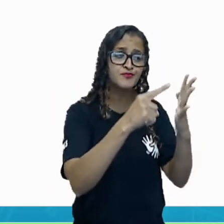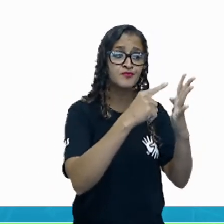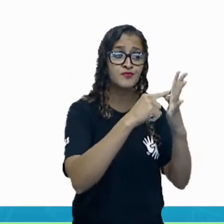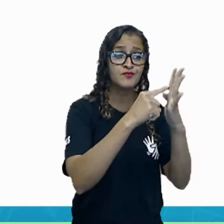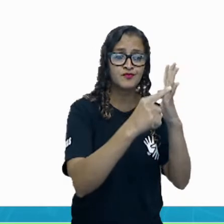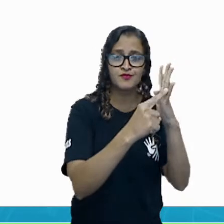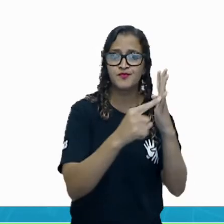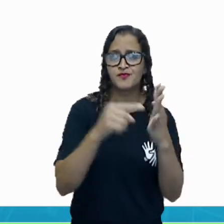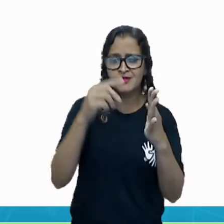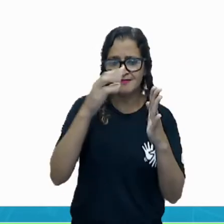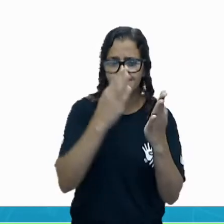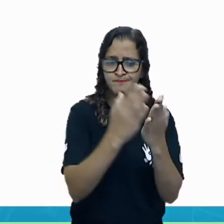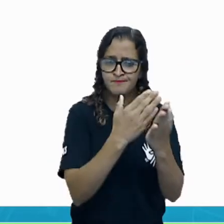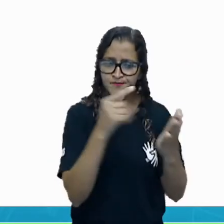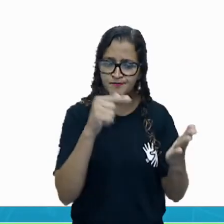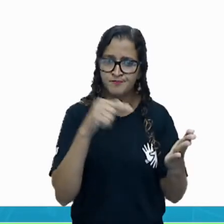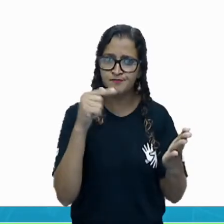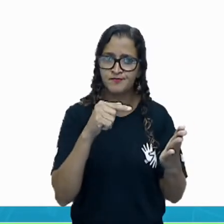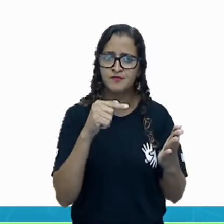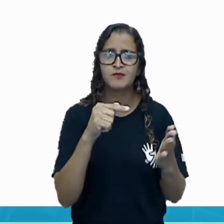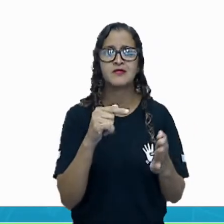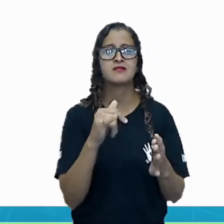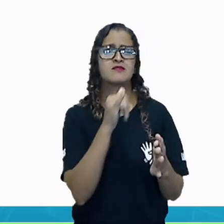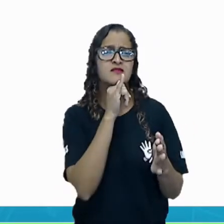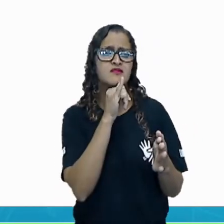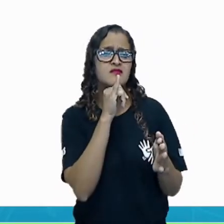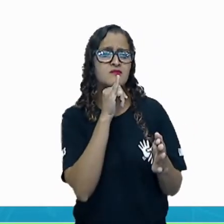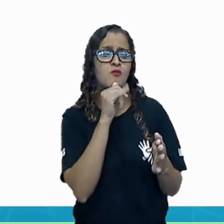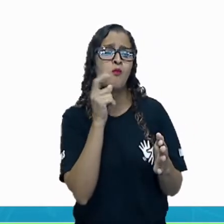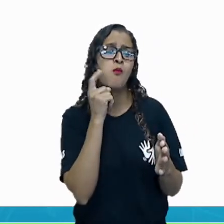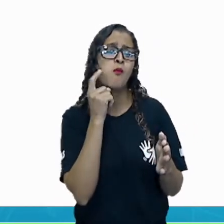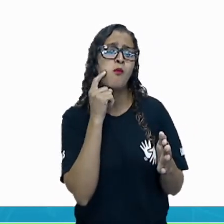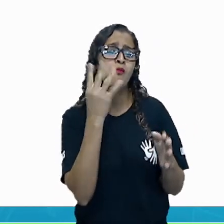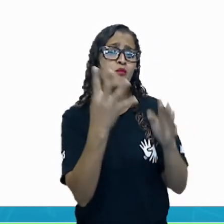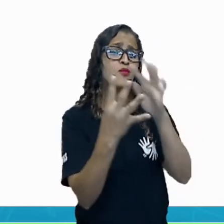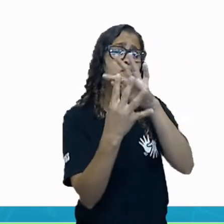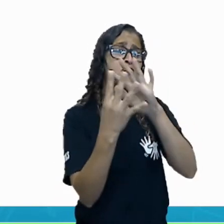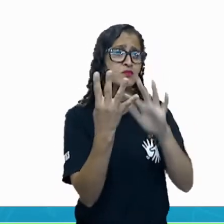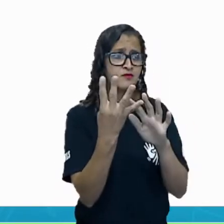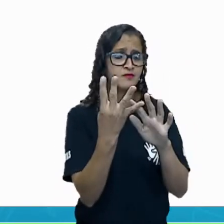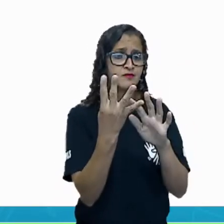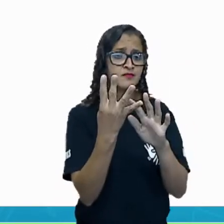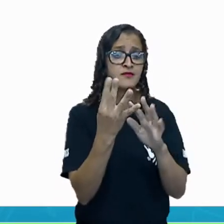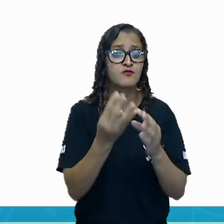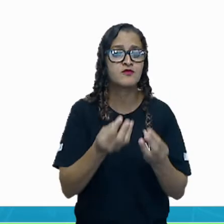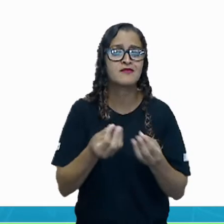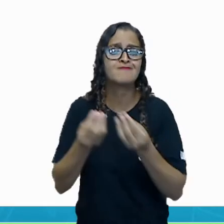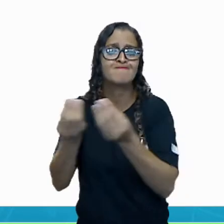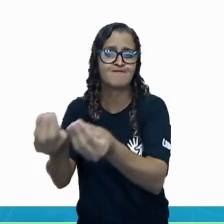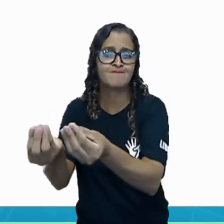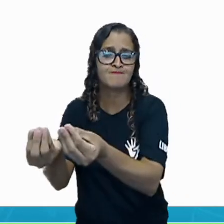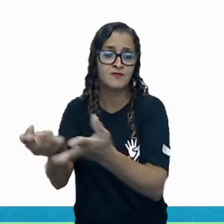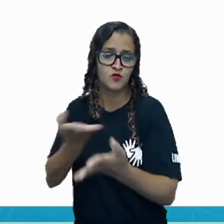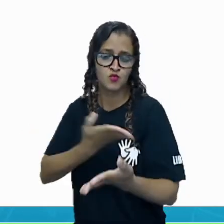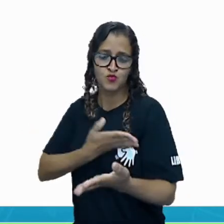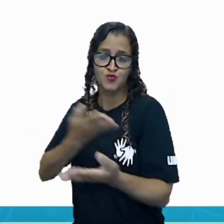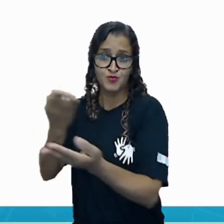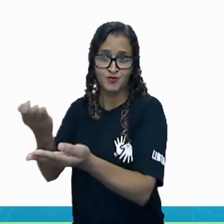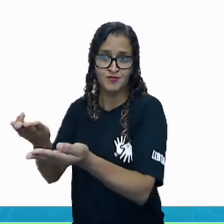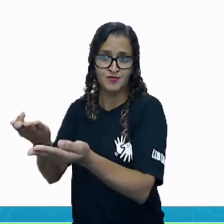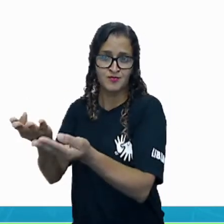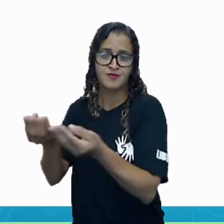Então, imagine aí que você tem 4 balas. Você vai dar 2 balas para o seu amigo. Vamos tirar, ó. 1,